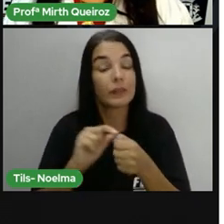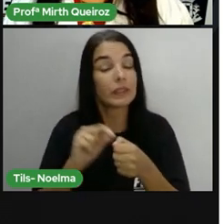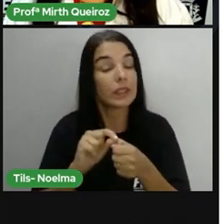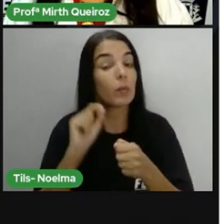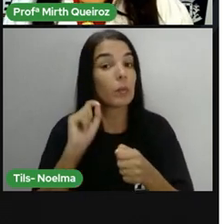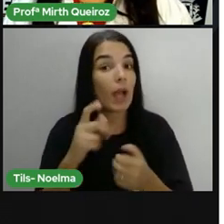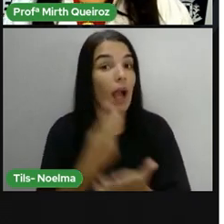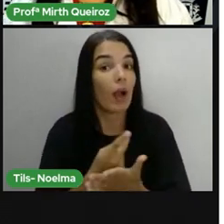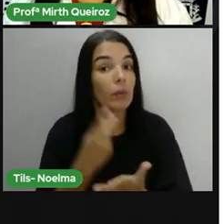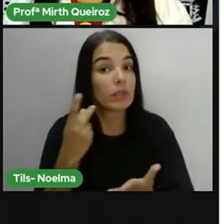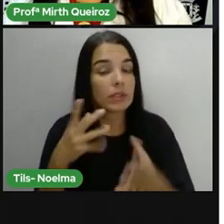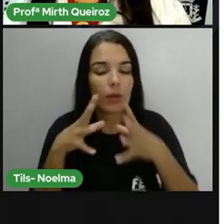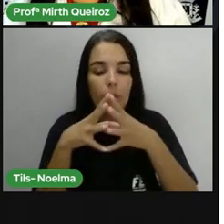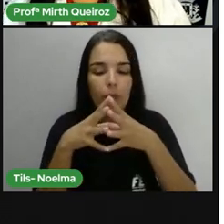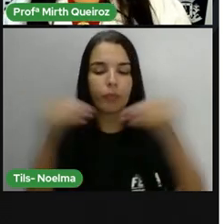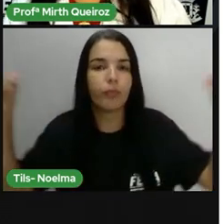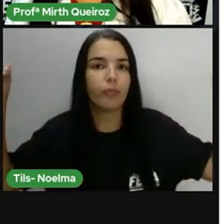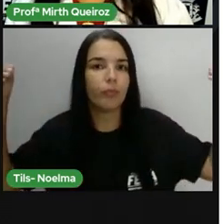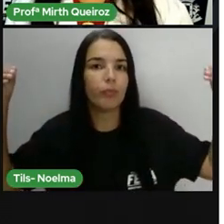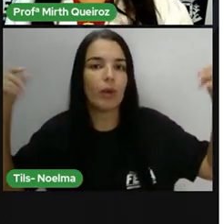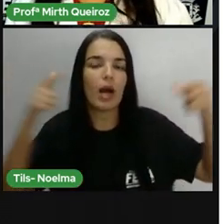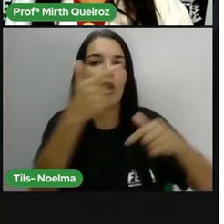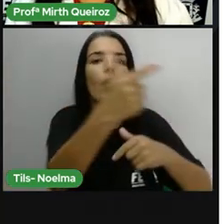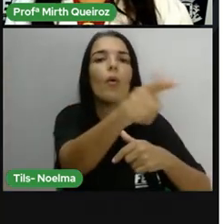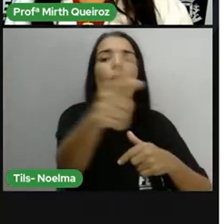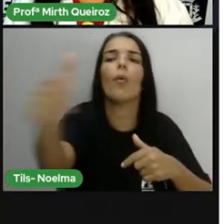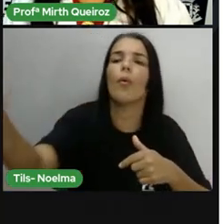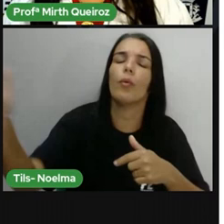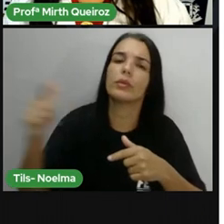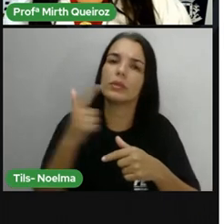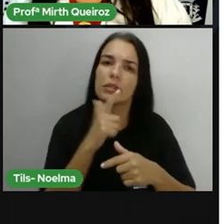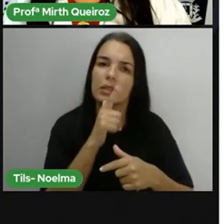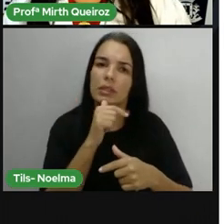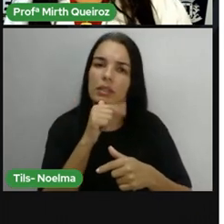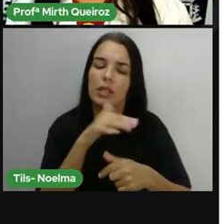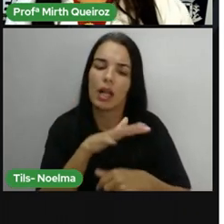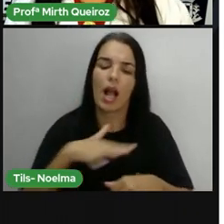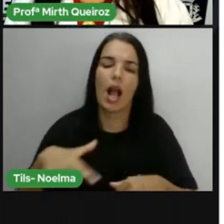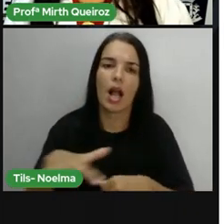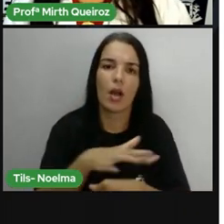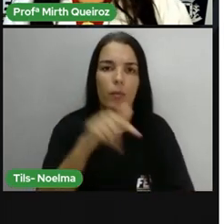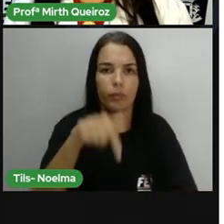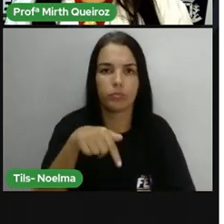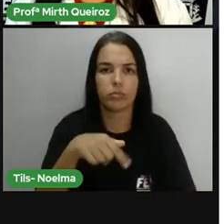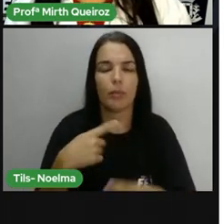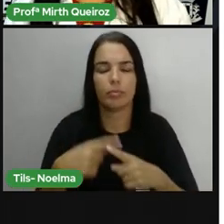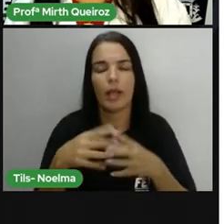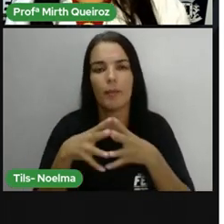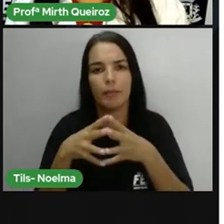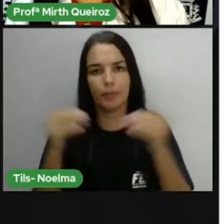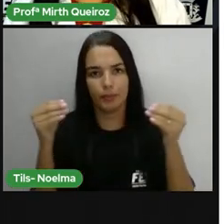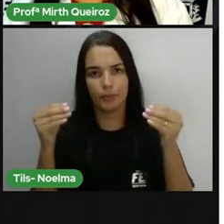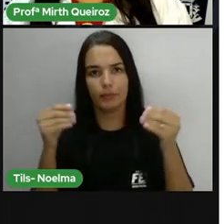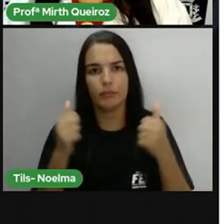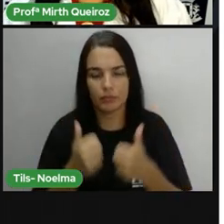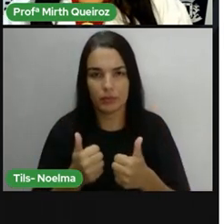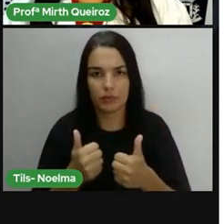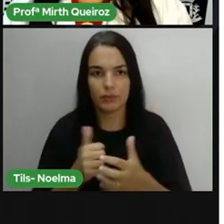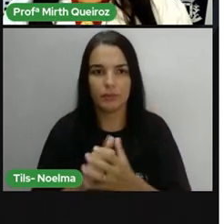que aconteça a mesma coisa que aconteceu com as outras lagoas e chegarem a ser extintas,